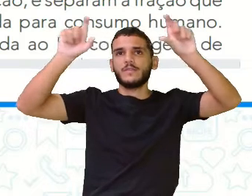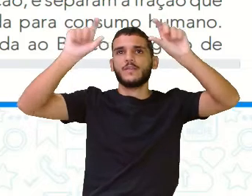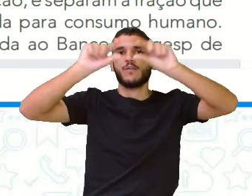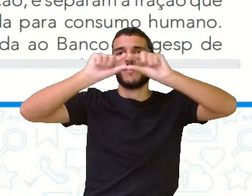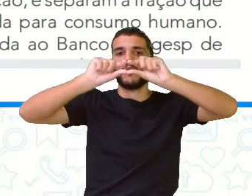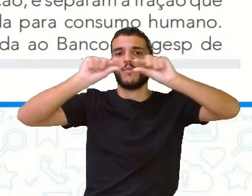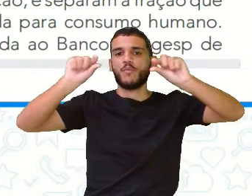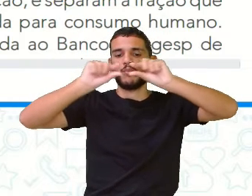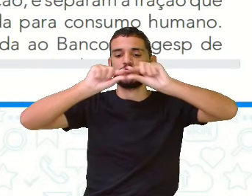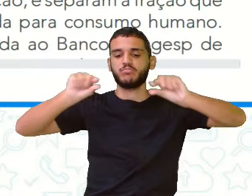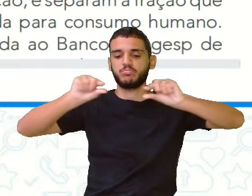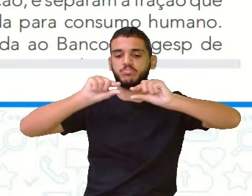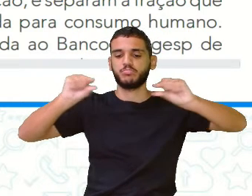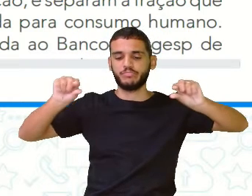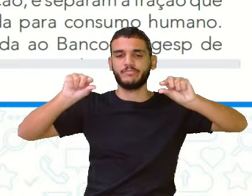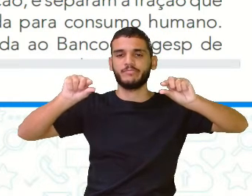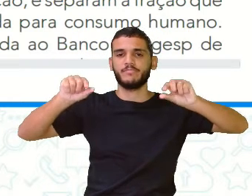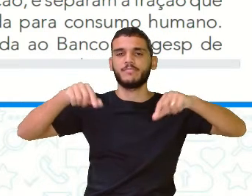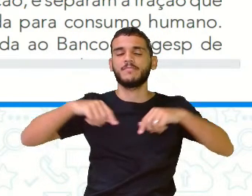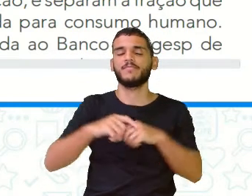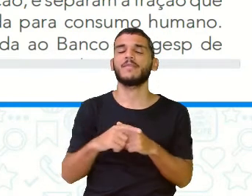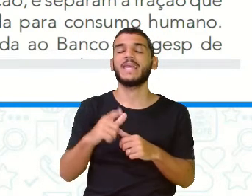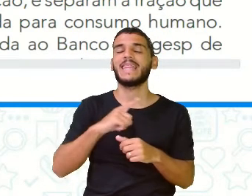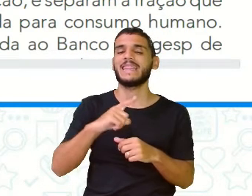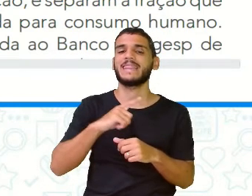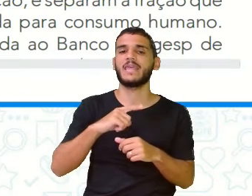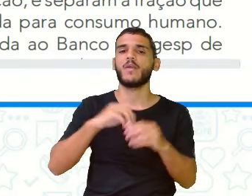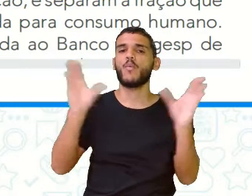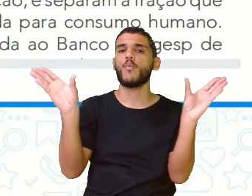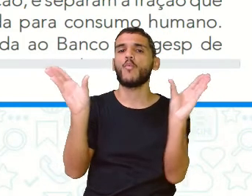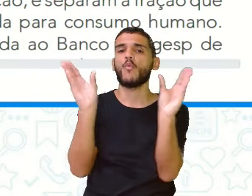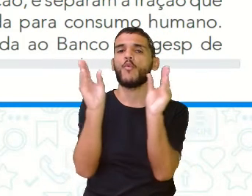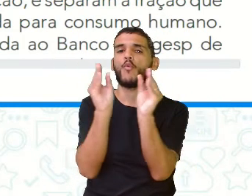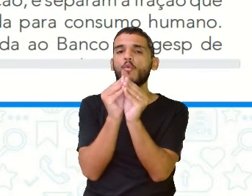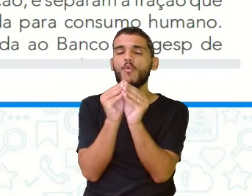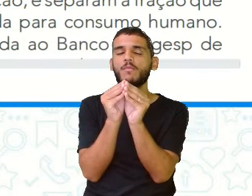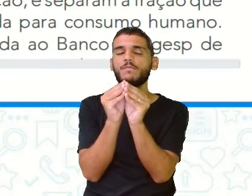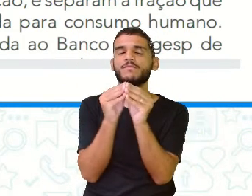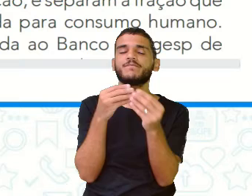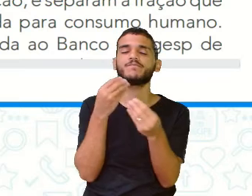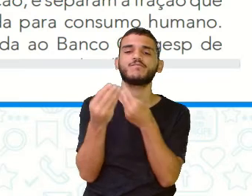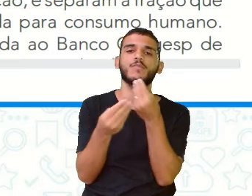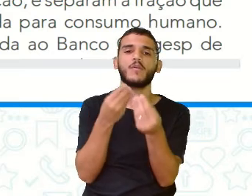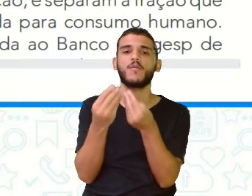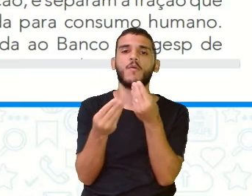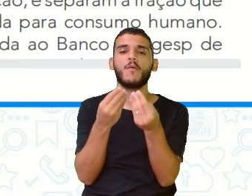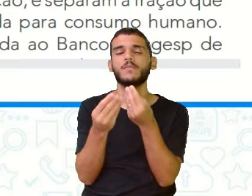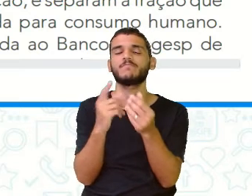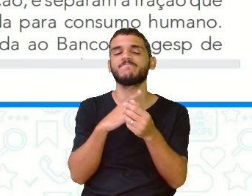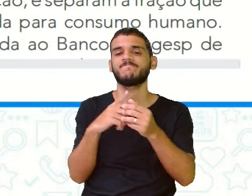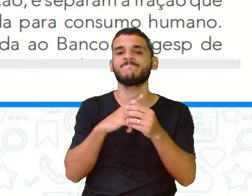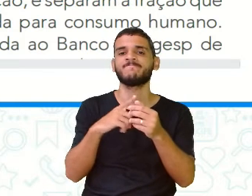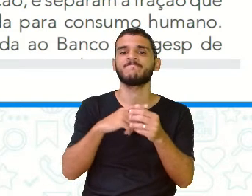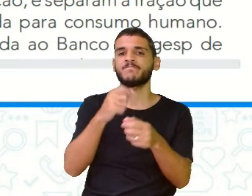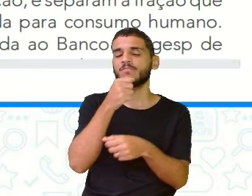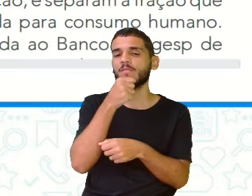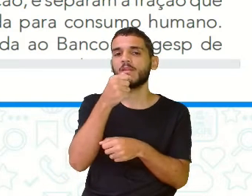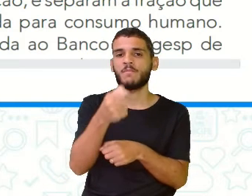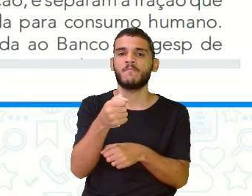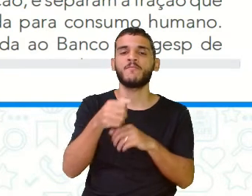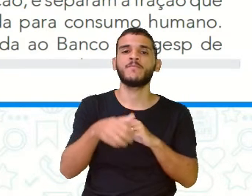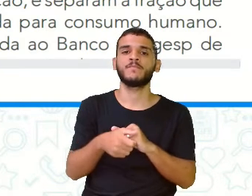linha fina. Aí tem um pequeno resumozinho, não é, sobre a reportagem. E o